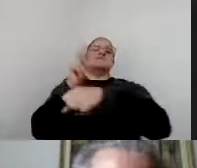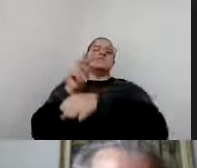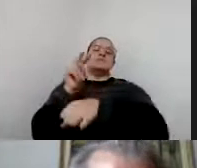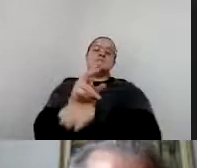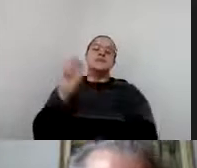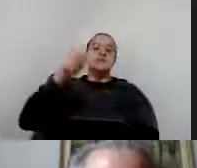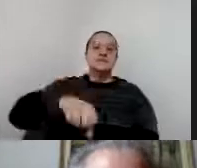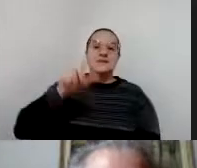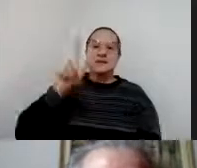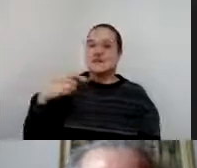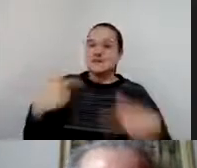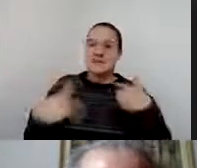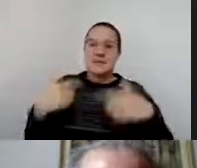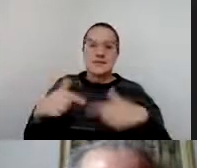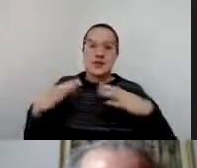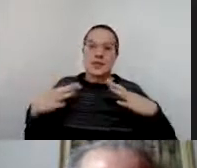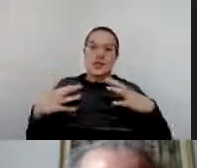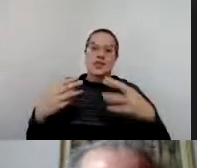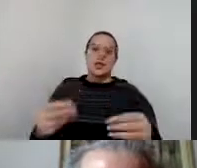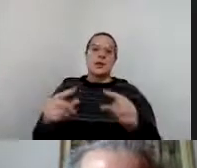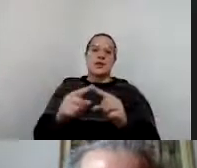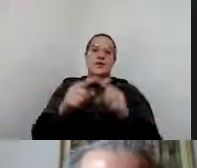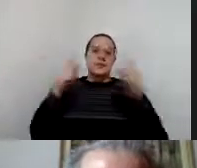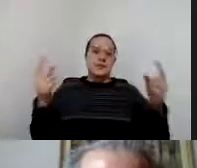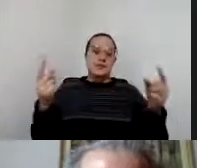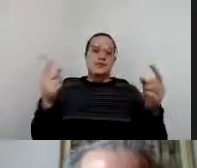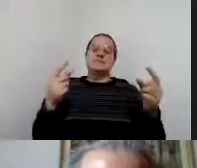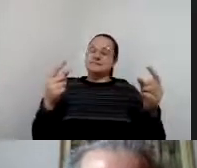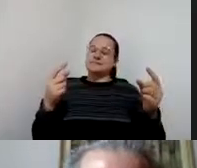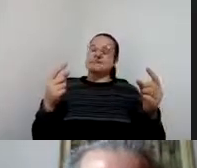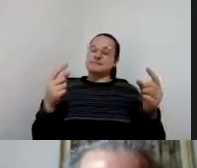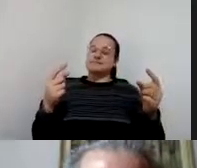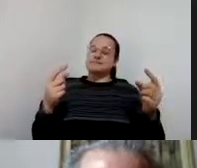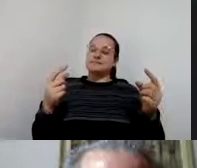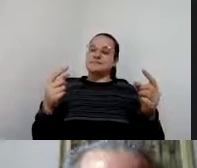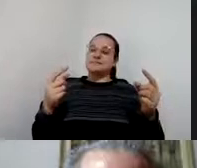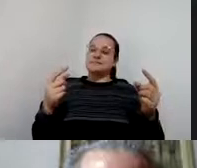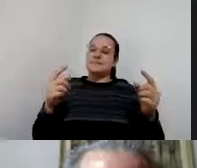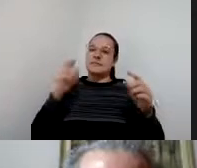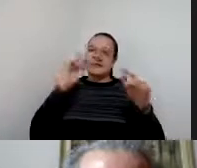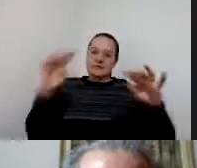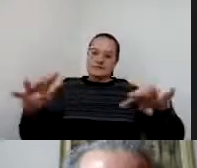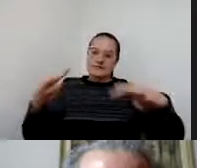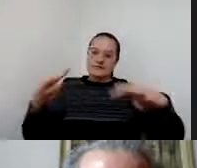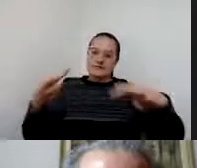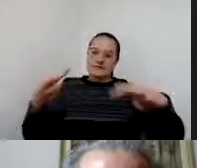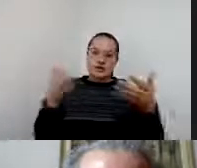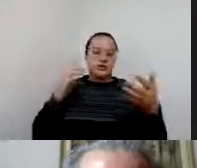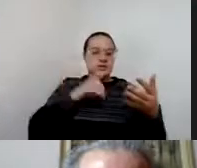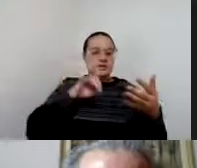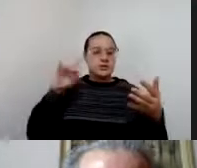de todos, mas a minha mensagem, Marinalva e todos que estão aqui nos observando nessa data tão